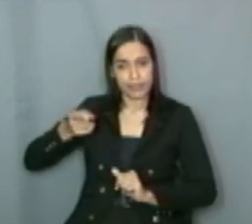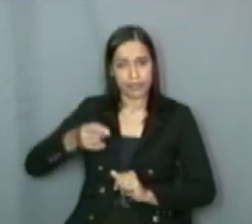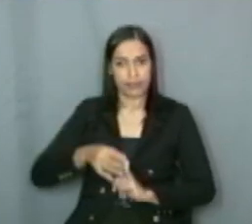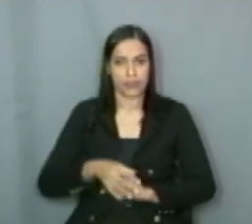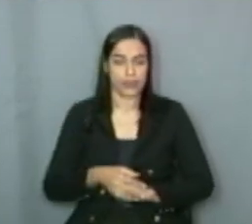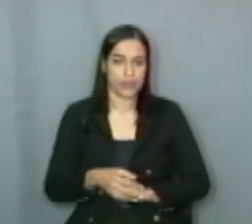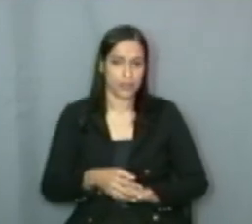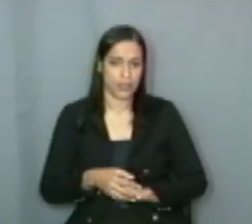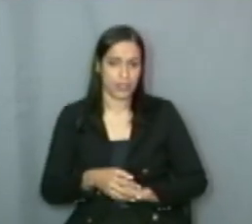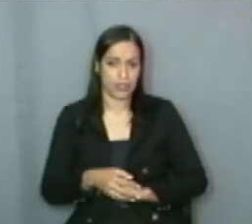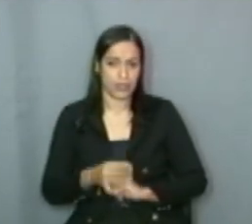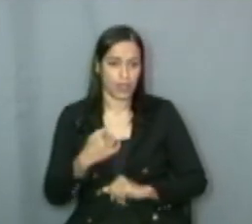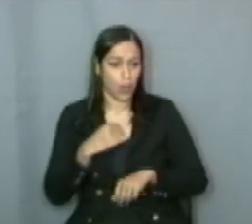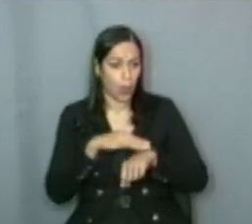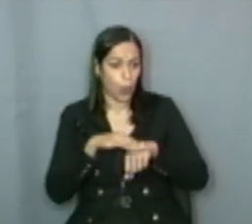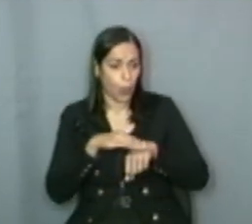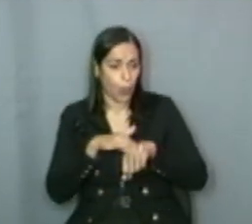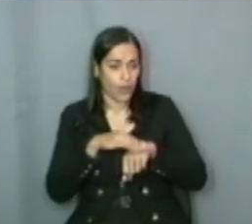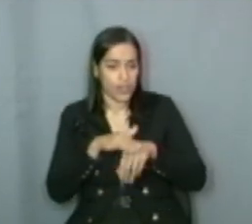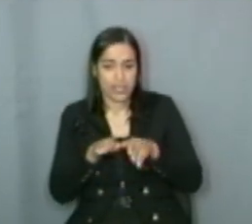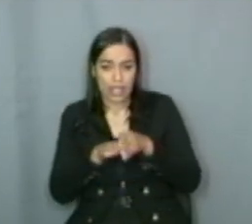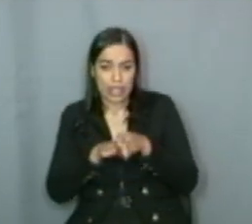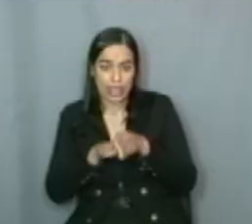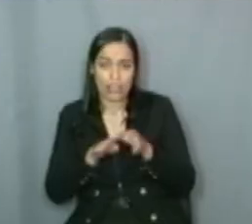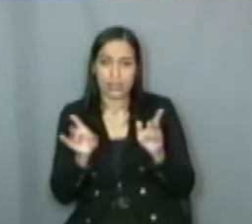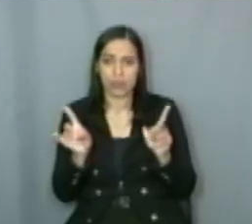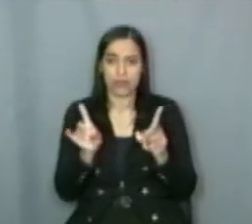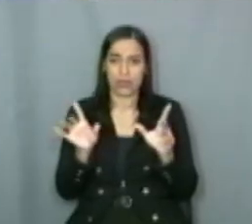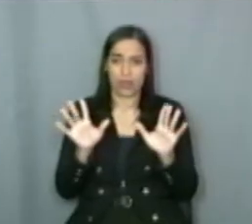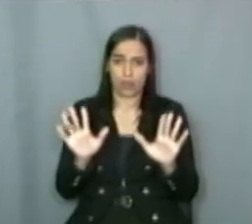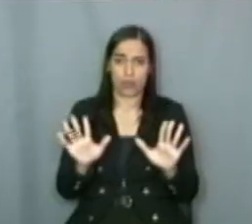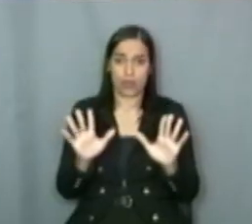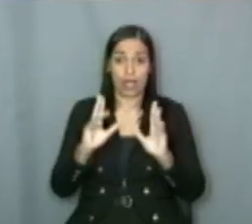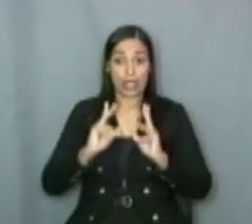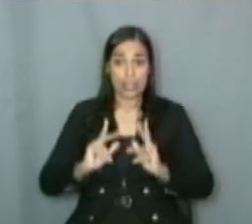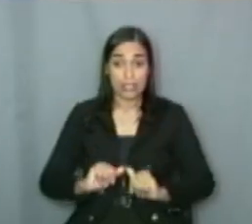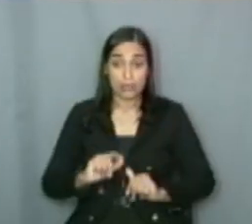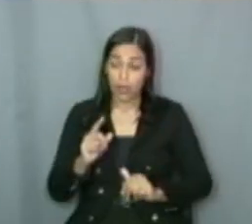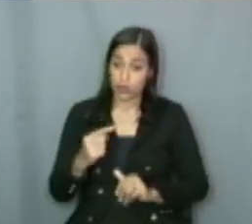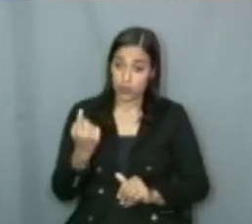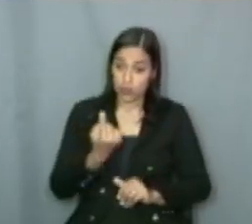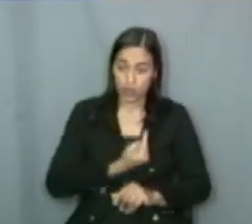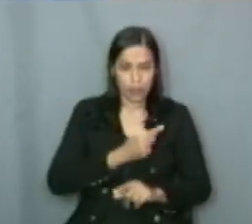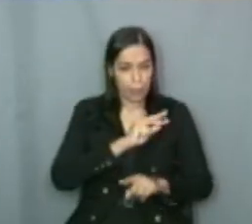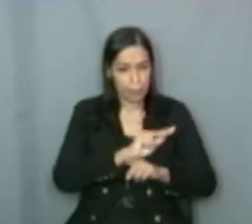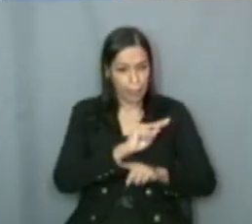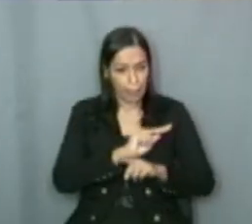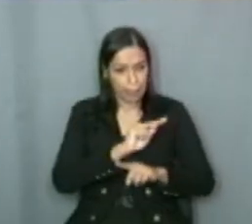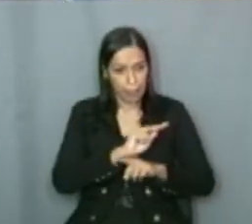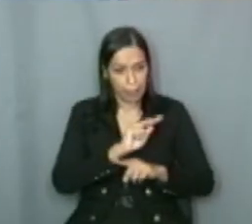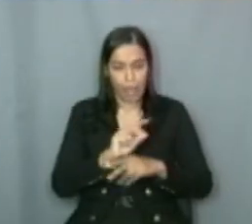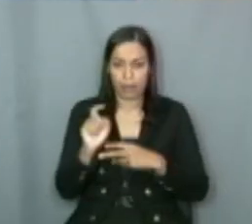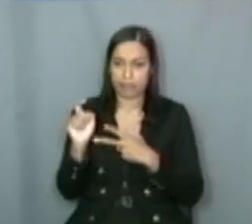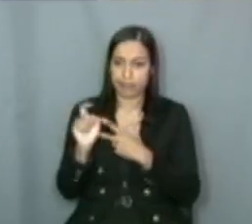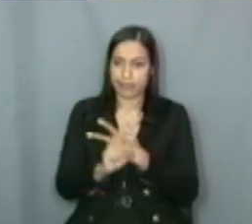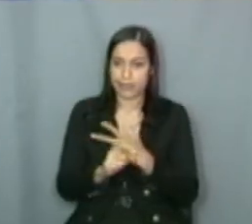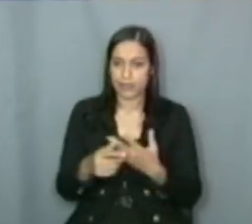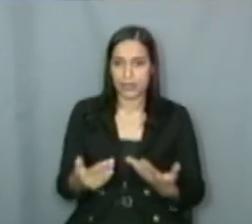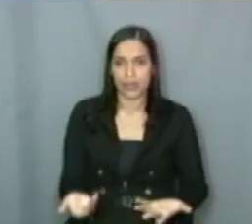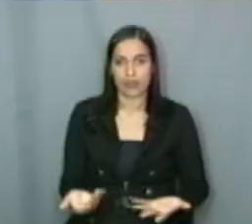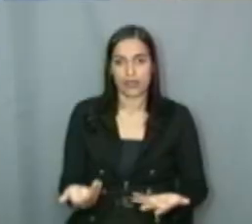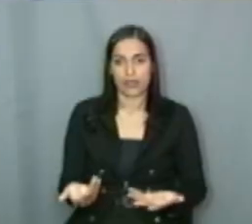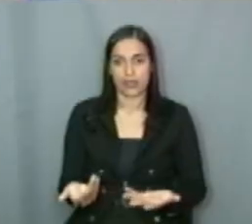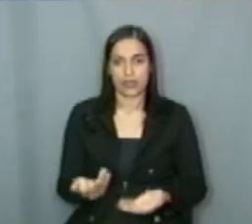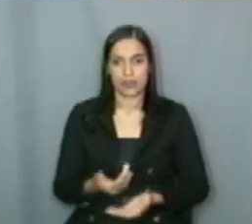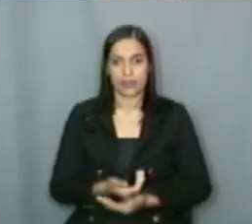Não devia ter que conversinha de indicação, né? Vai lá e limpa, velho. Porque nós somos o poder fiscalizador do executivo. Mas aquela coisa,